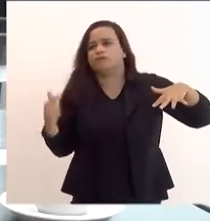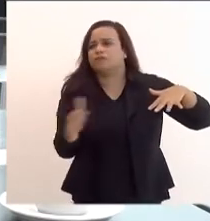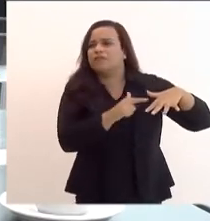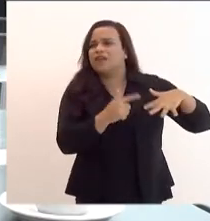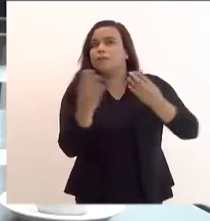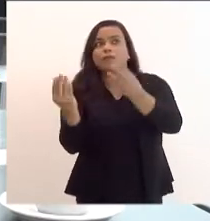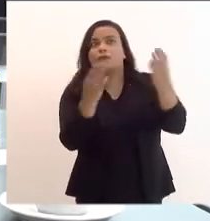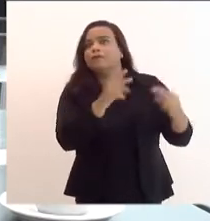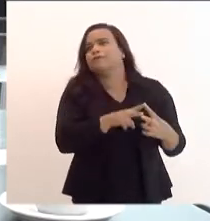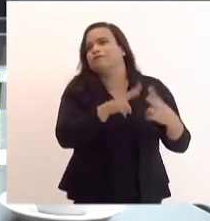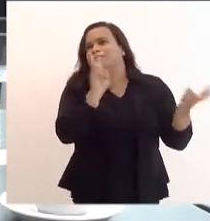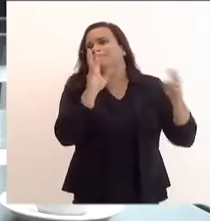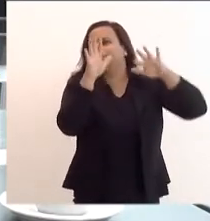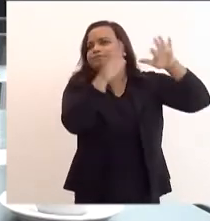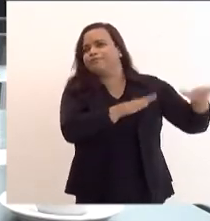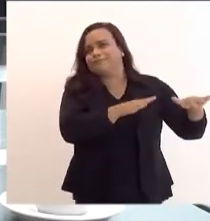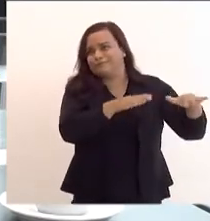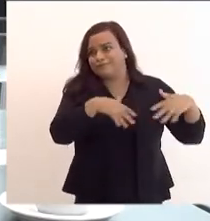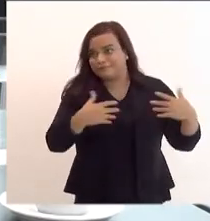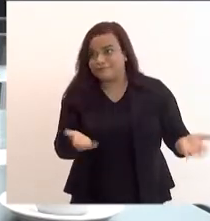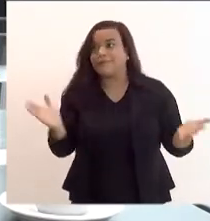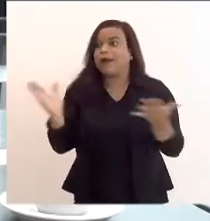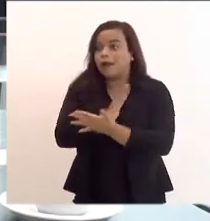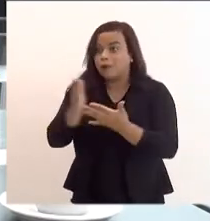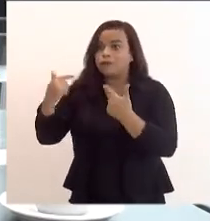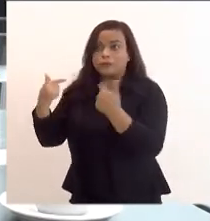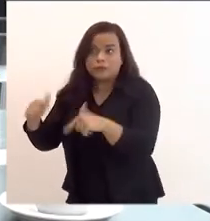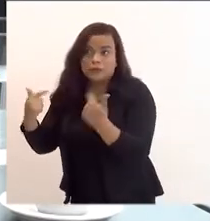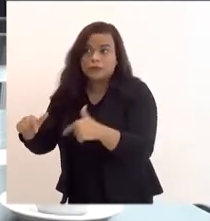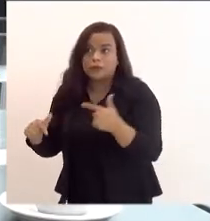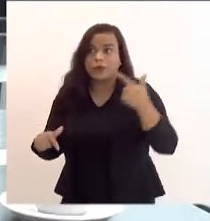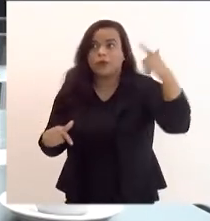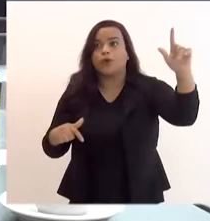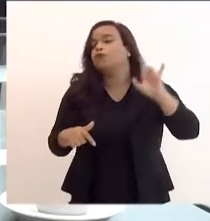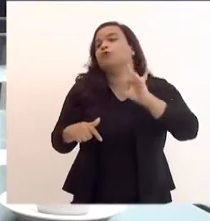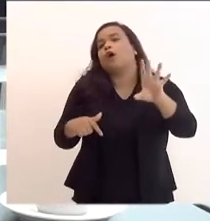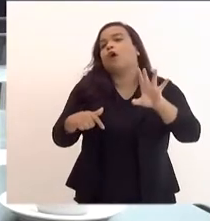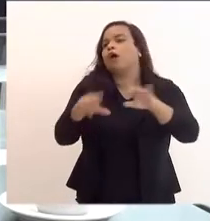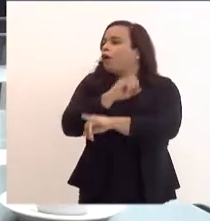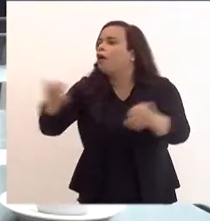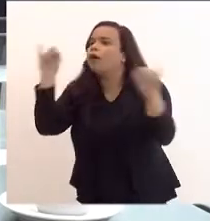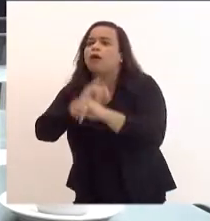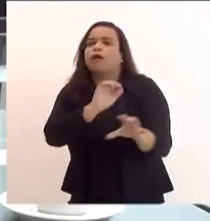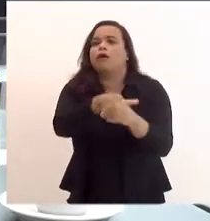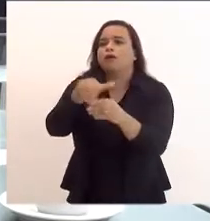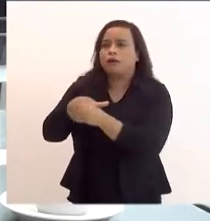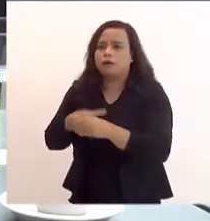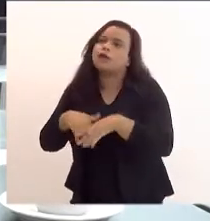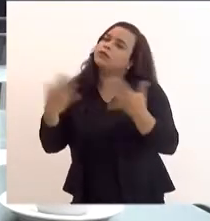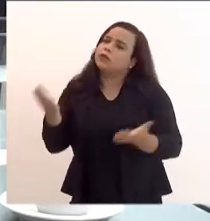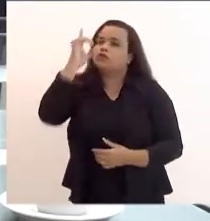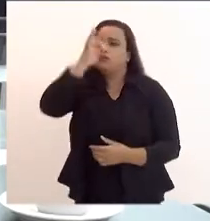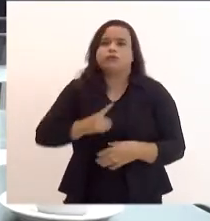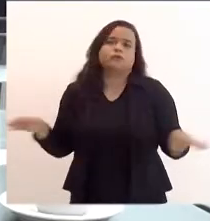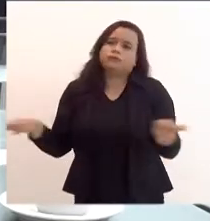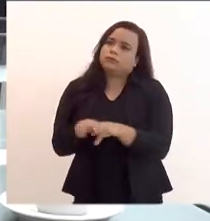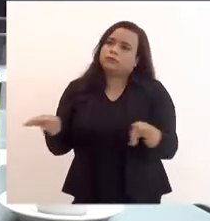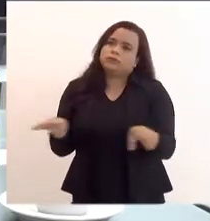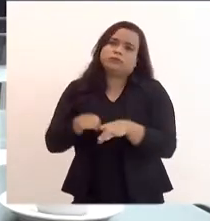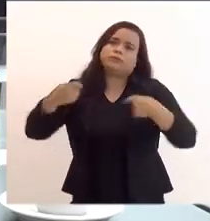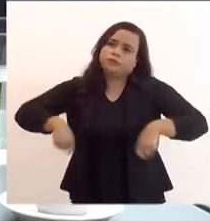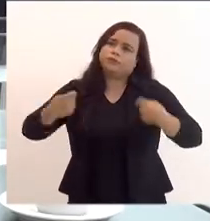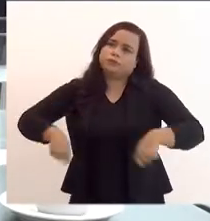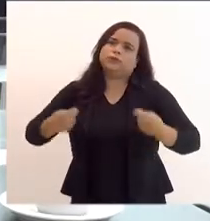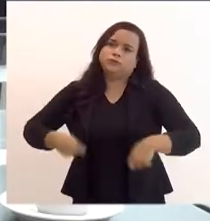alguns trabalhando e outros fazendo as suas respectivas campanhas. Então, direitos iguais e oportunidades